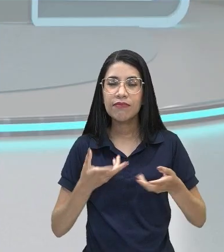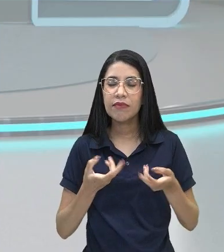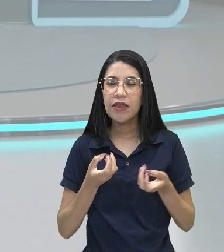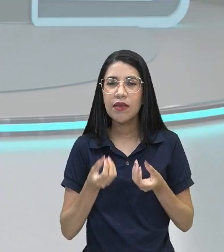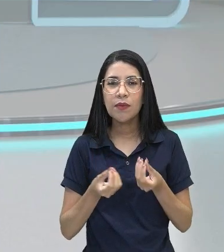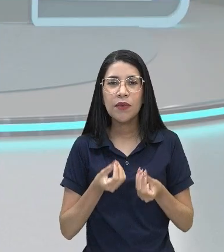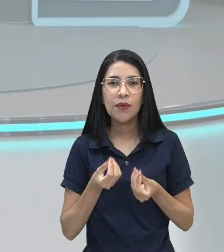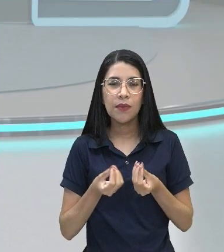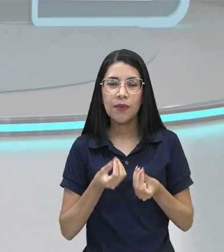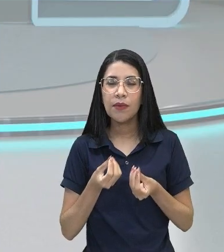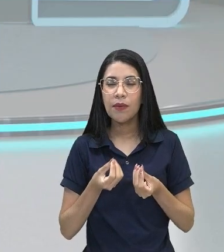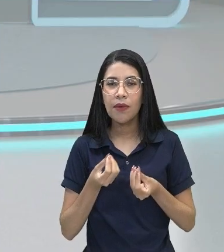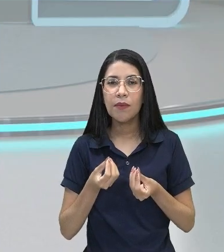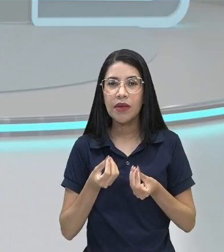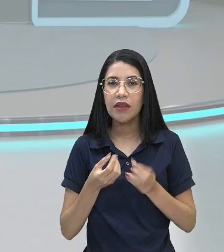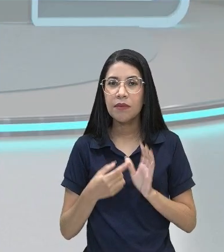está